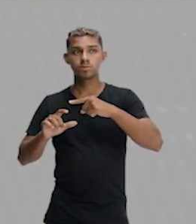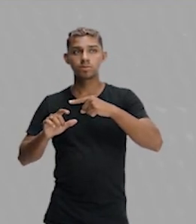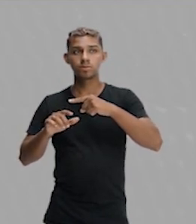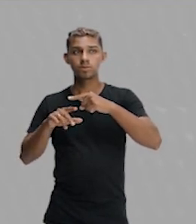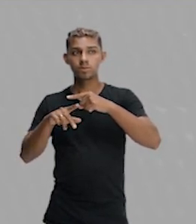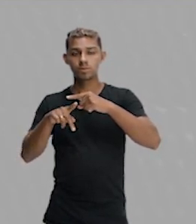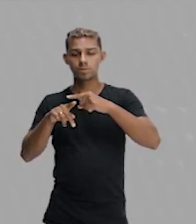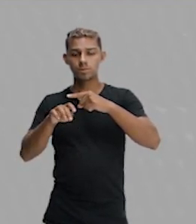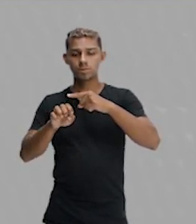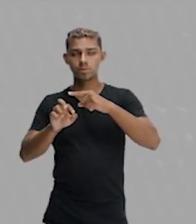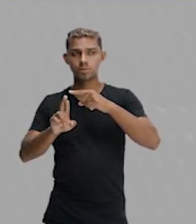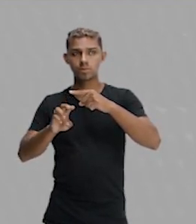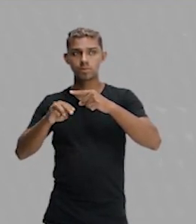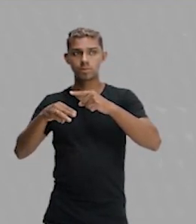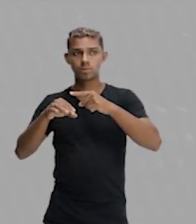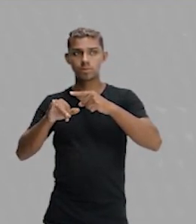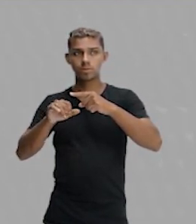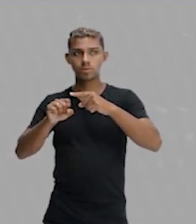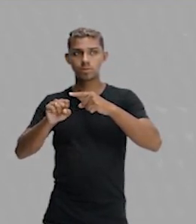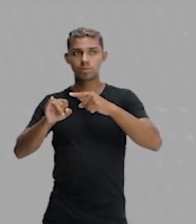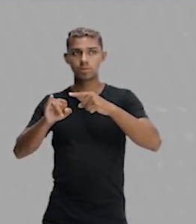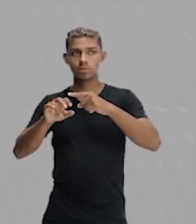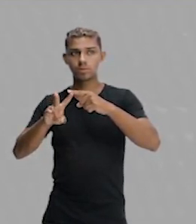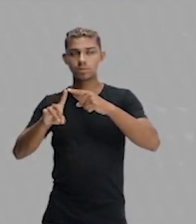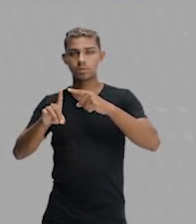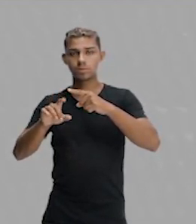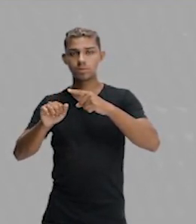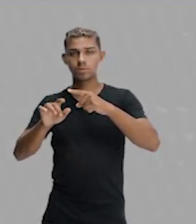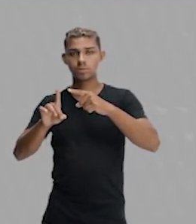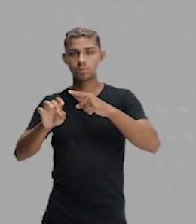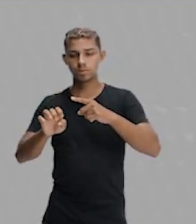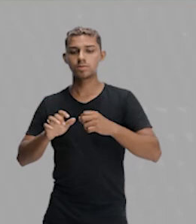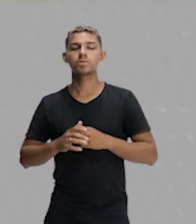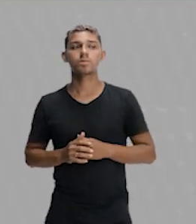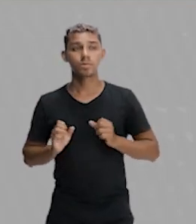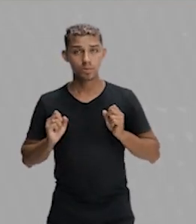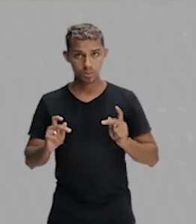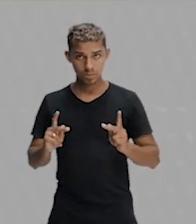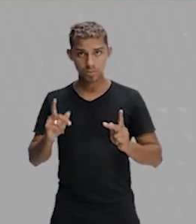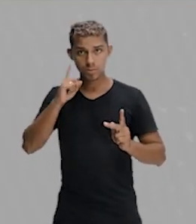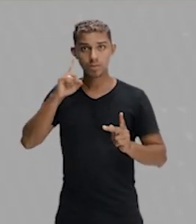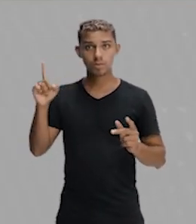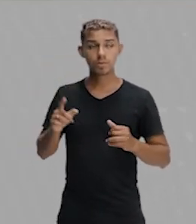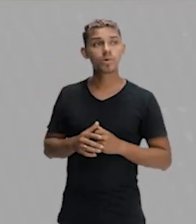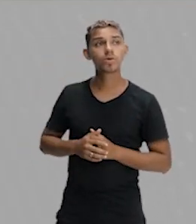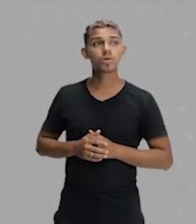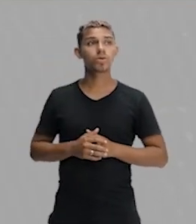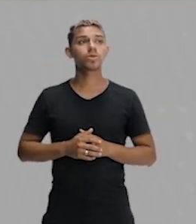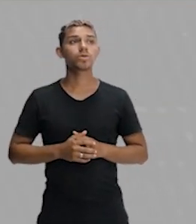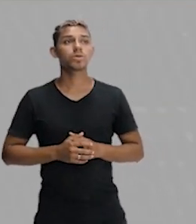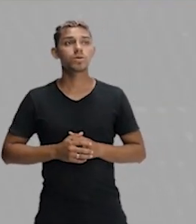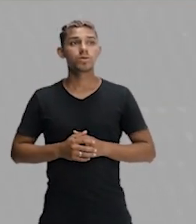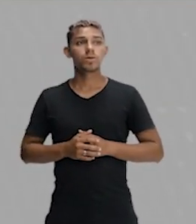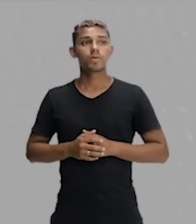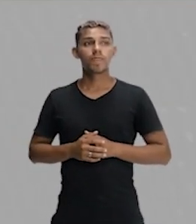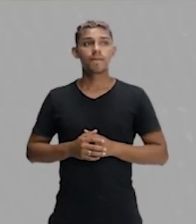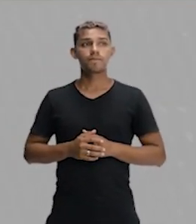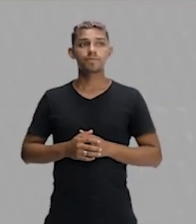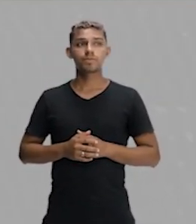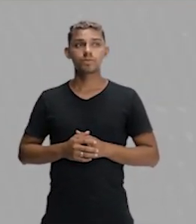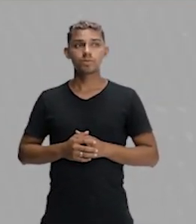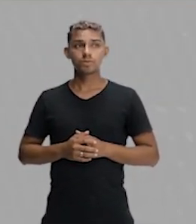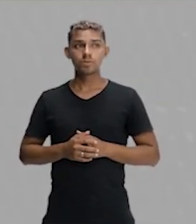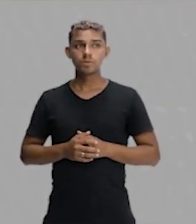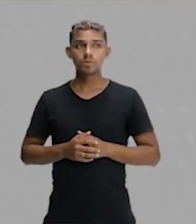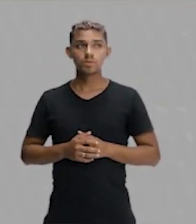Pronto. Sobre a permissividade. Certo? Então, o campo elétrico gerado por uma distribuição uniforme, né, por